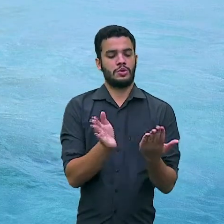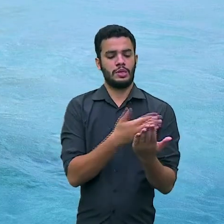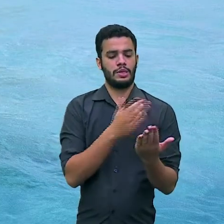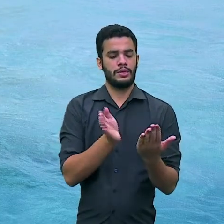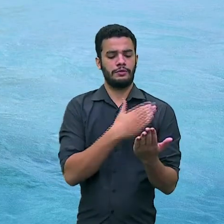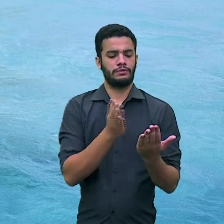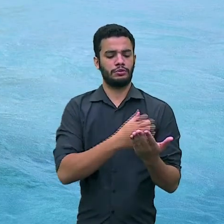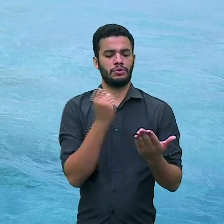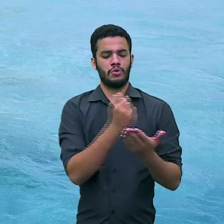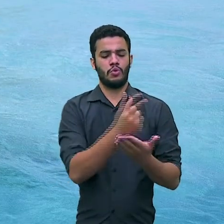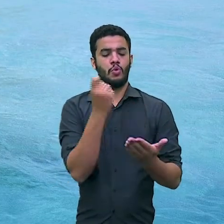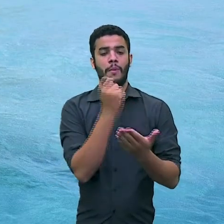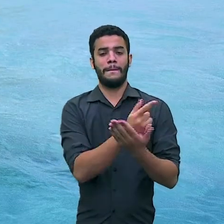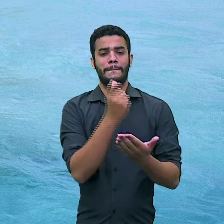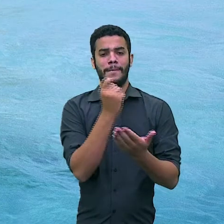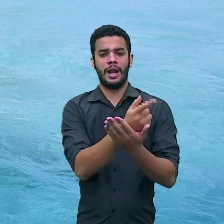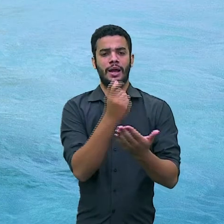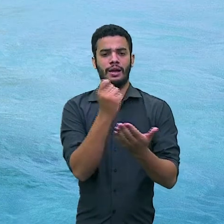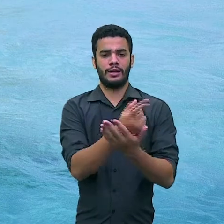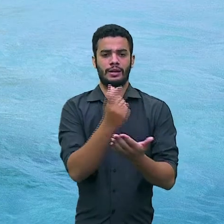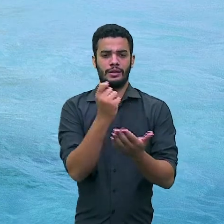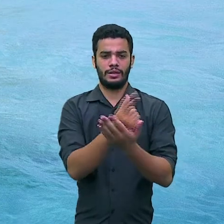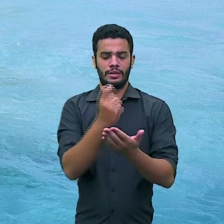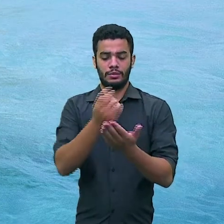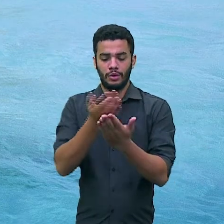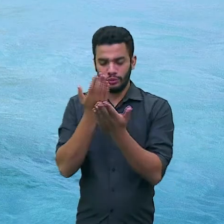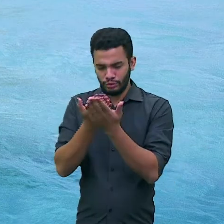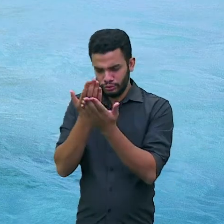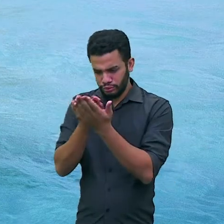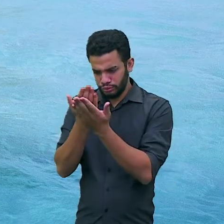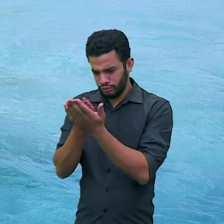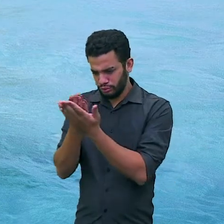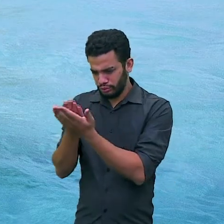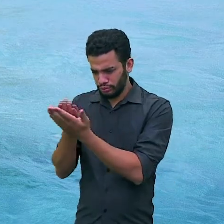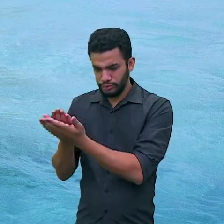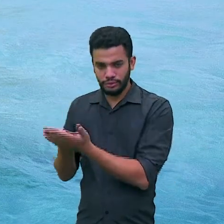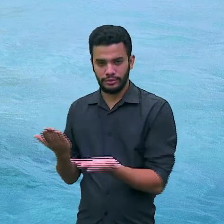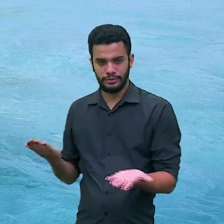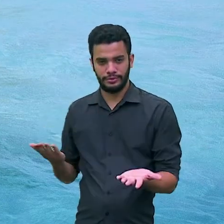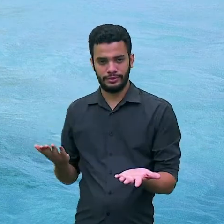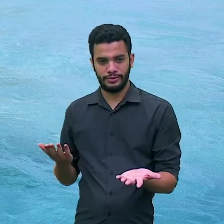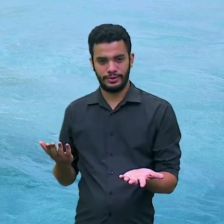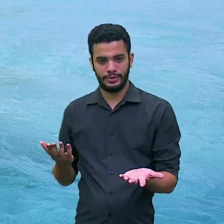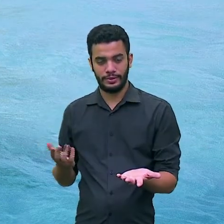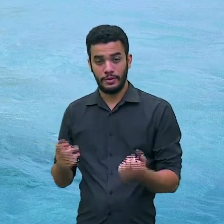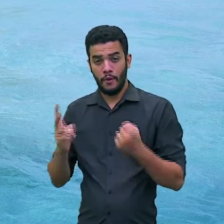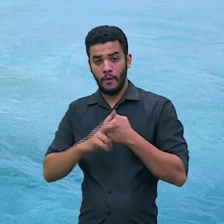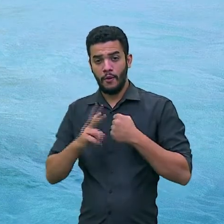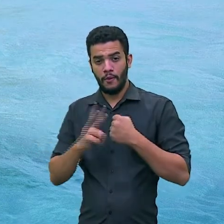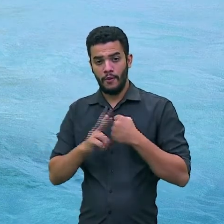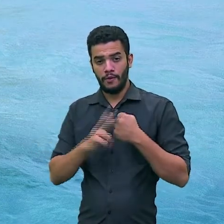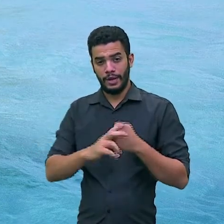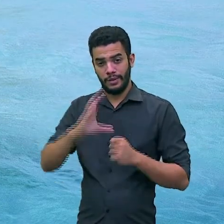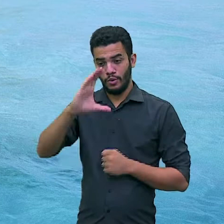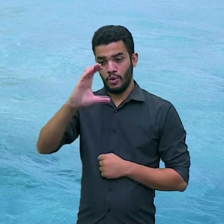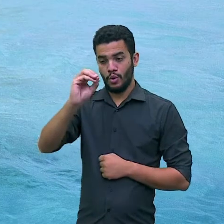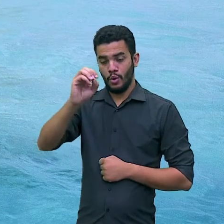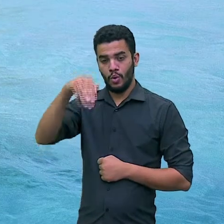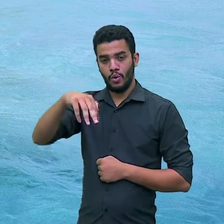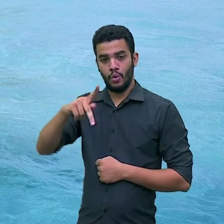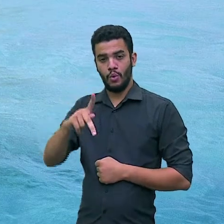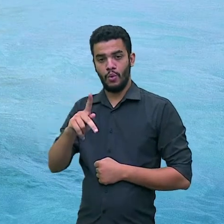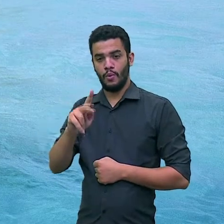da frase é o quê? Comprarei. E quando eu digo comprarei, significa que ainda